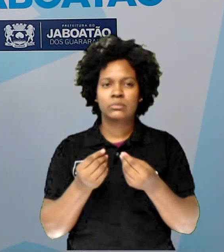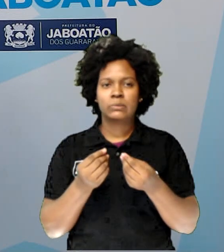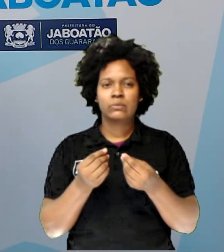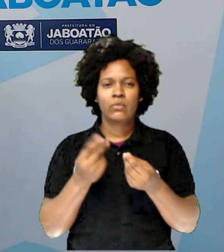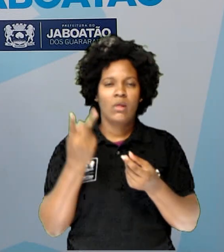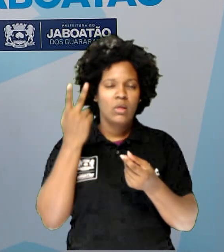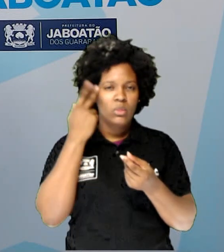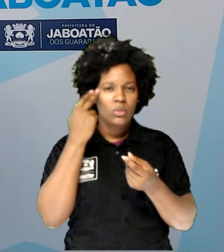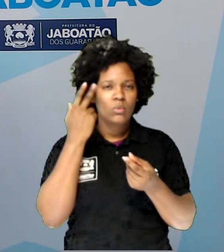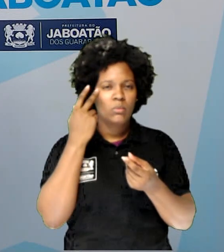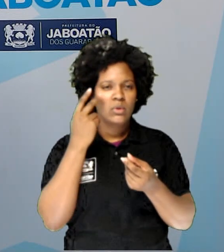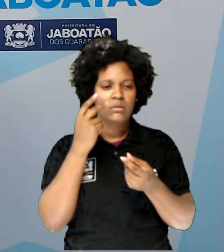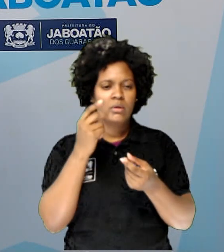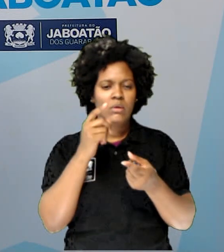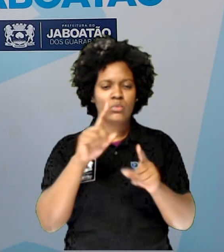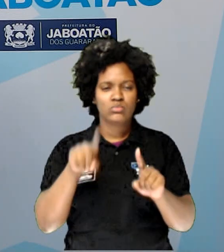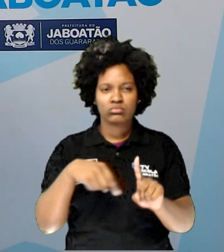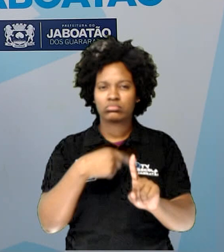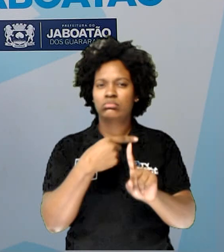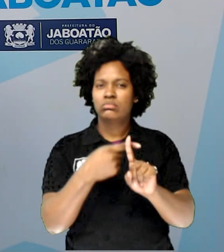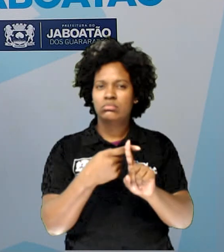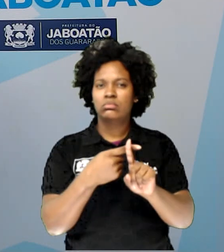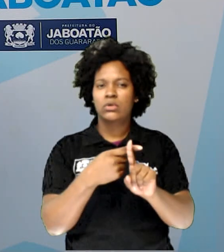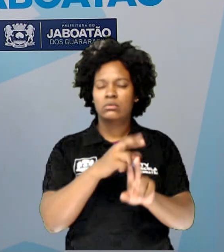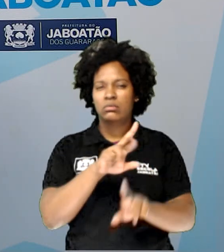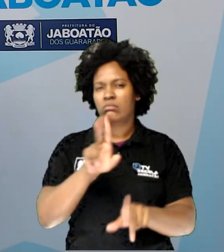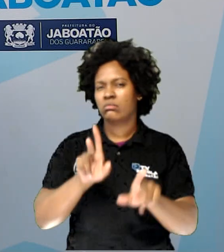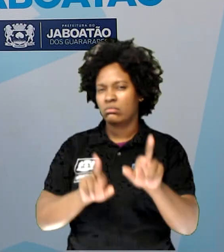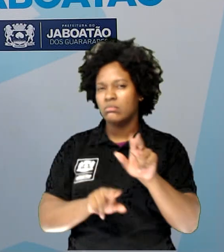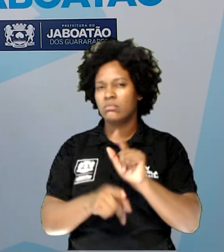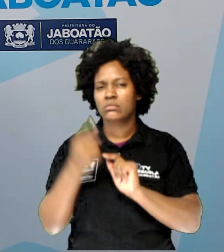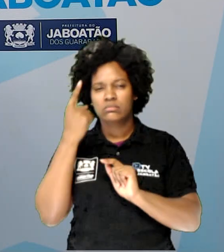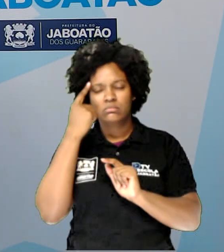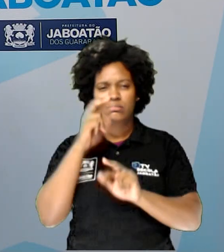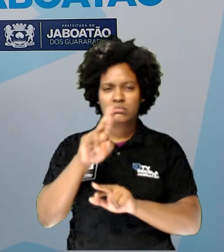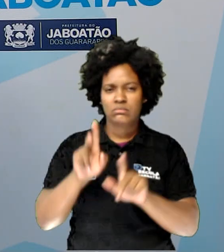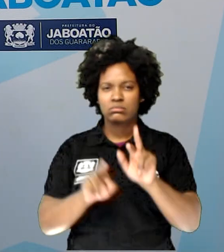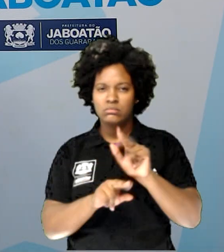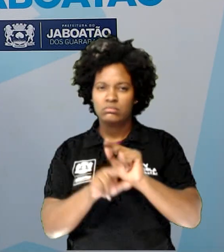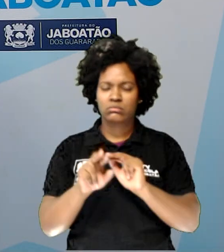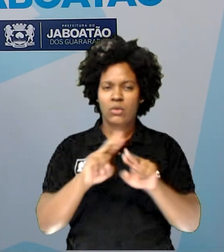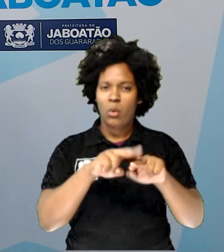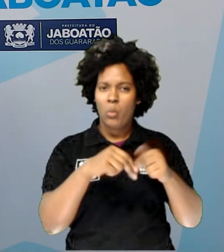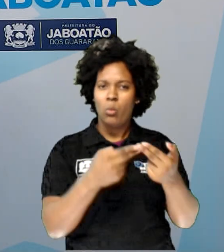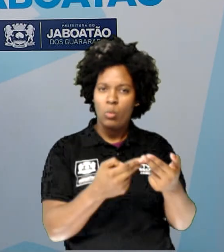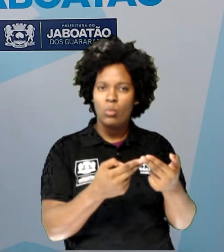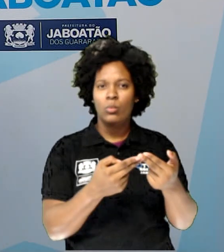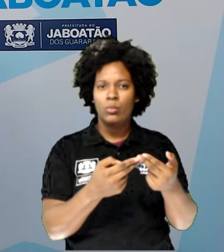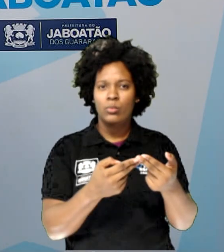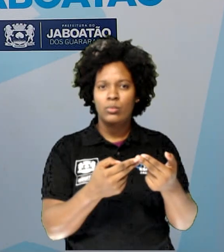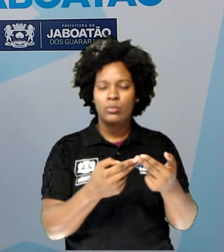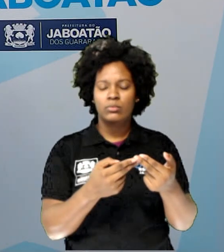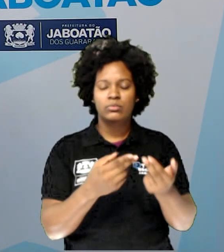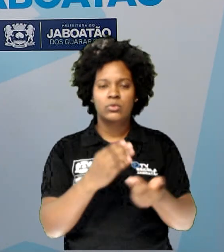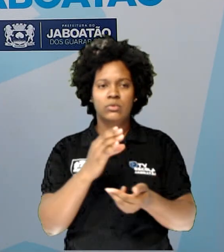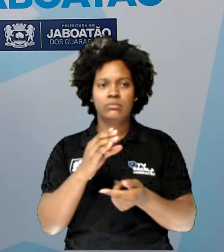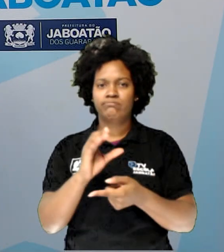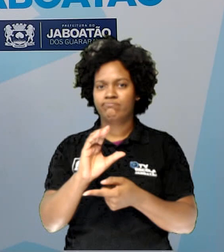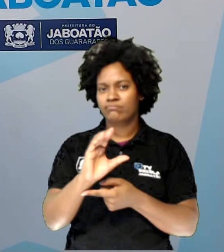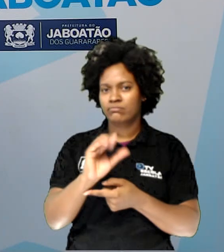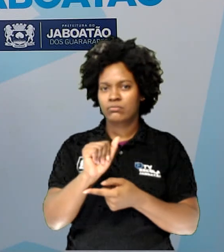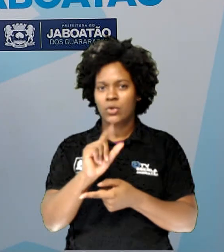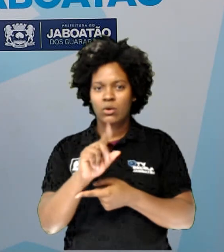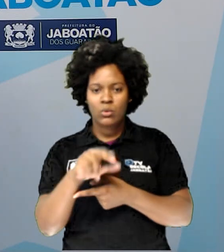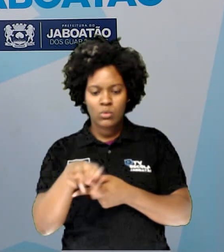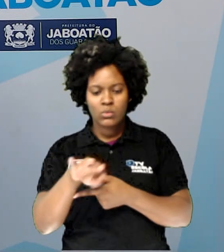né? Adversativa, que é aquela ideia contrária. A causa dispensa até as explicações, de repente você